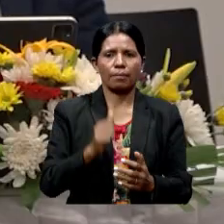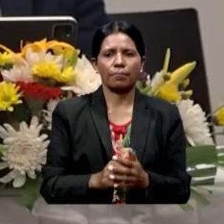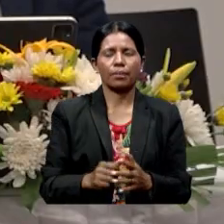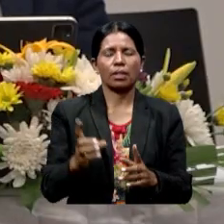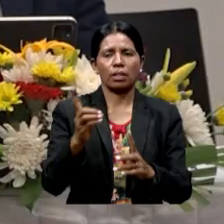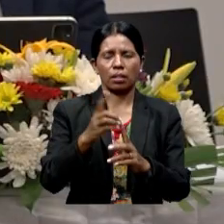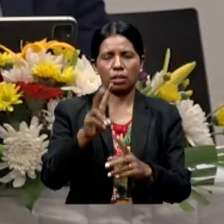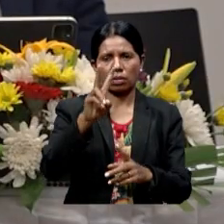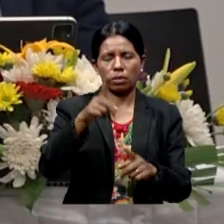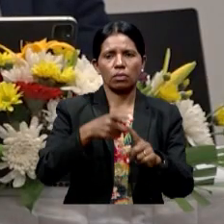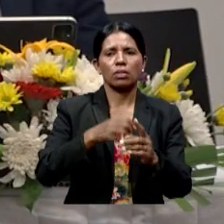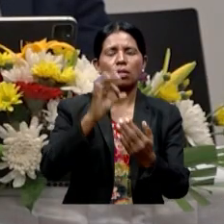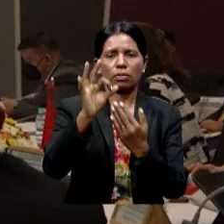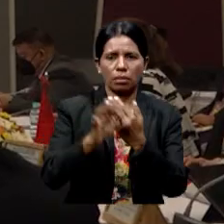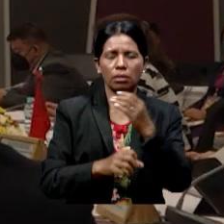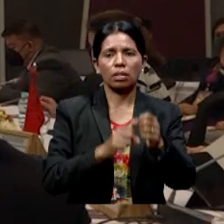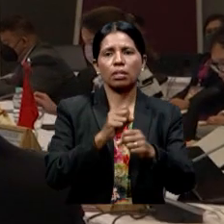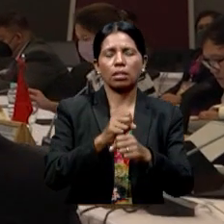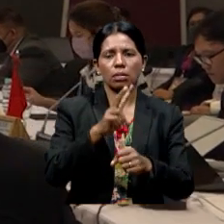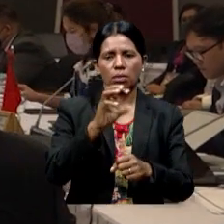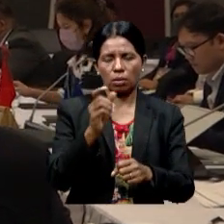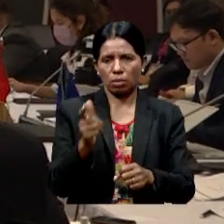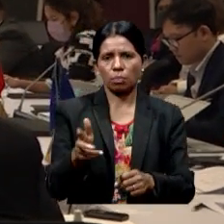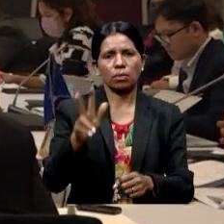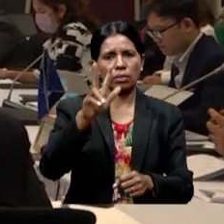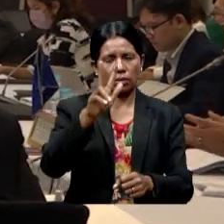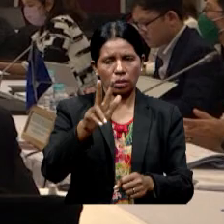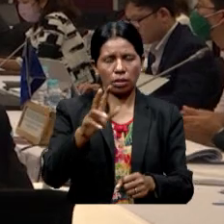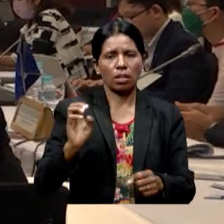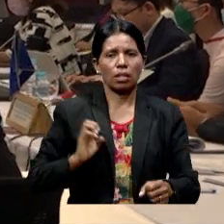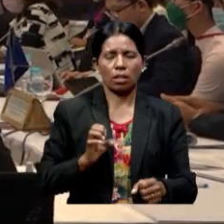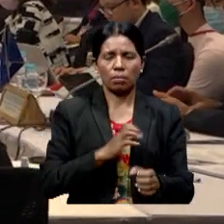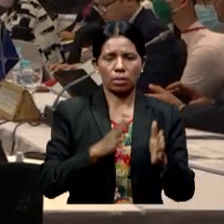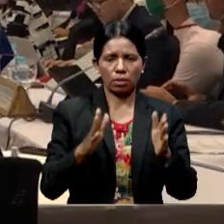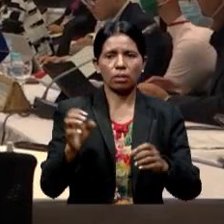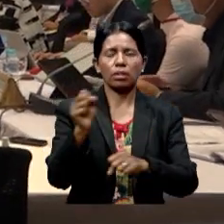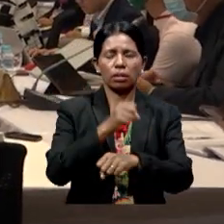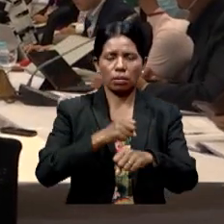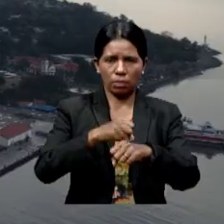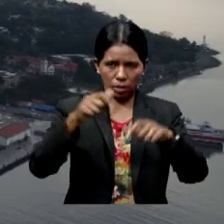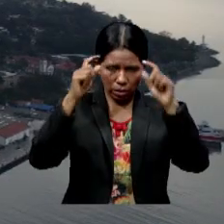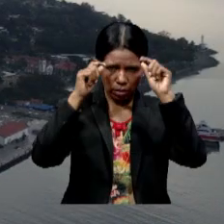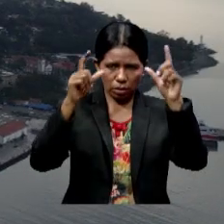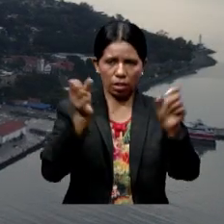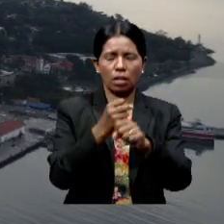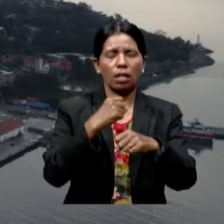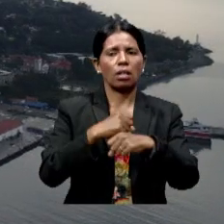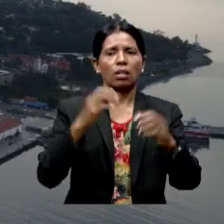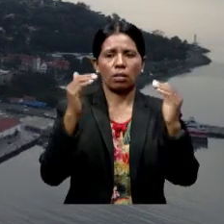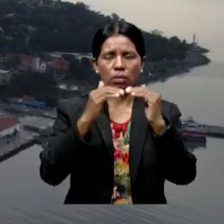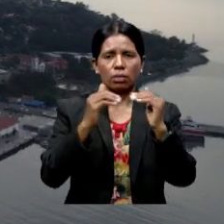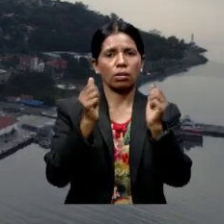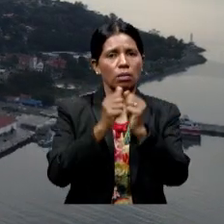haloron rua fulan fevereiro, tina rion rua ronulo recintolo, embaixador Singapura e a Timor-Leste, halau encontro o